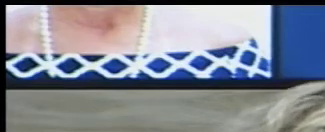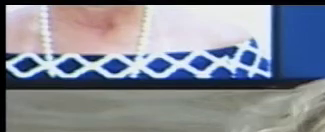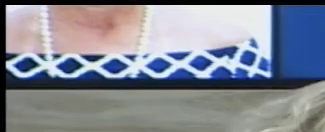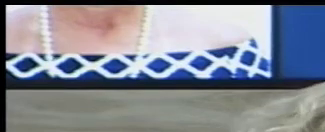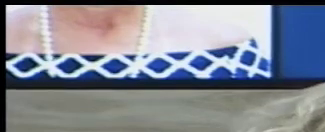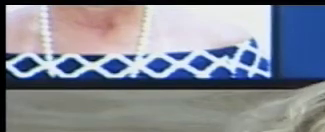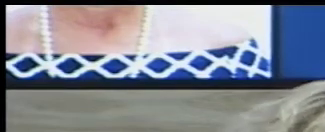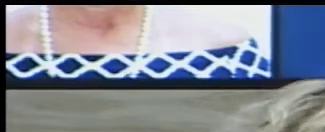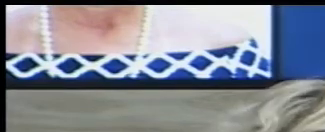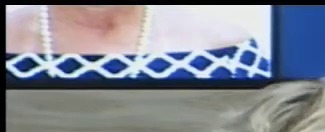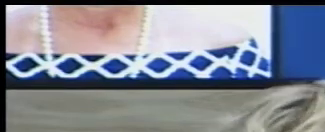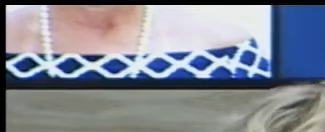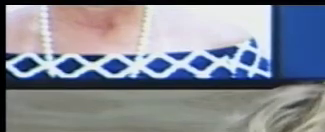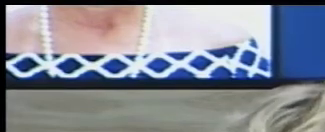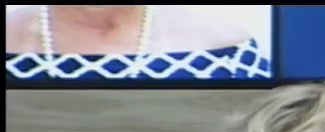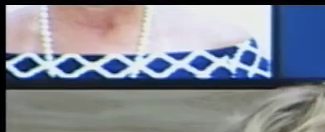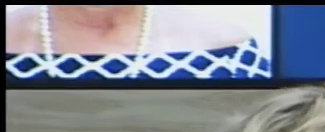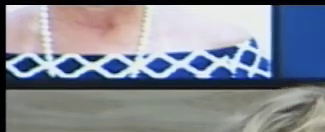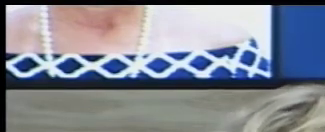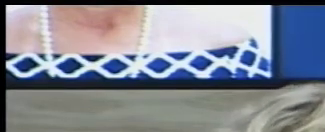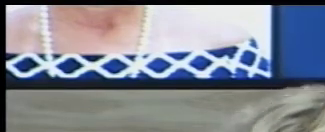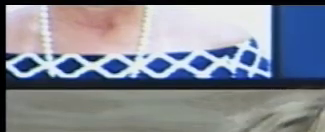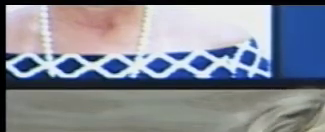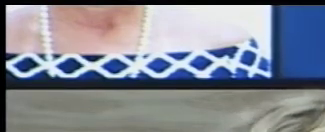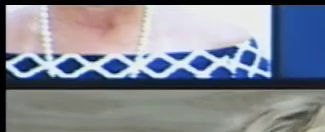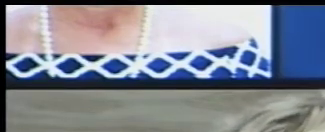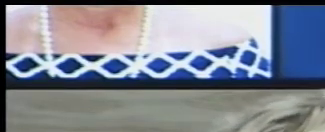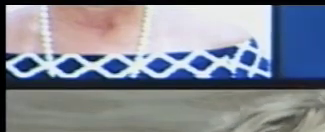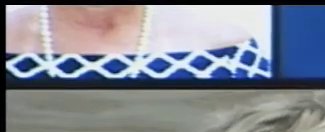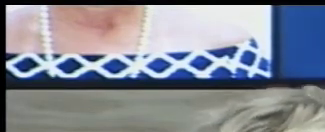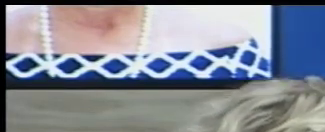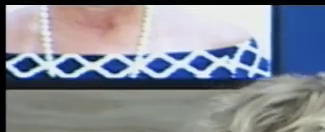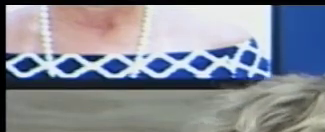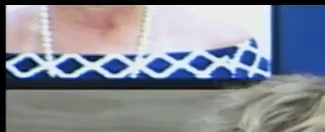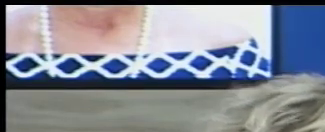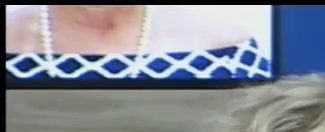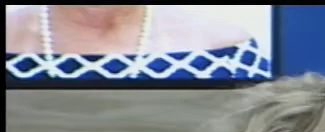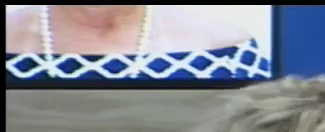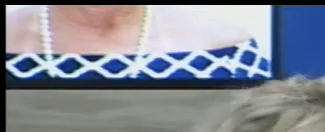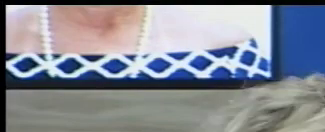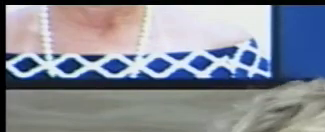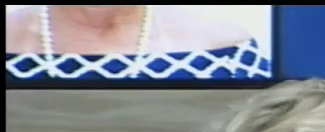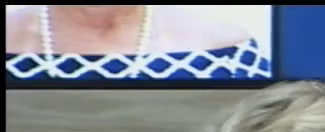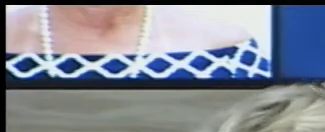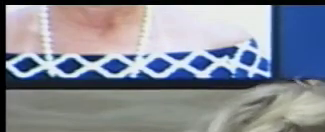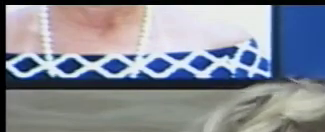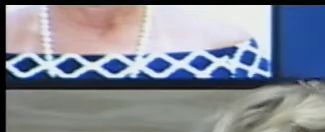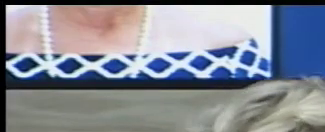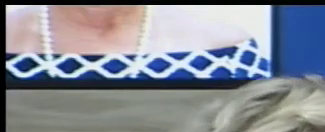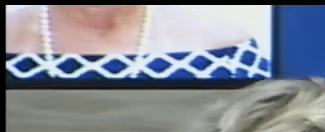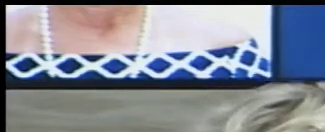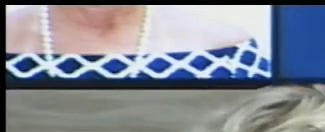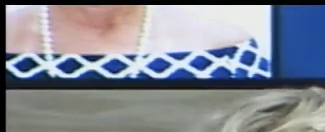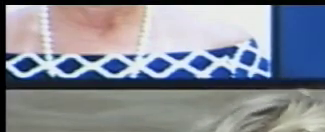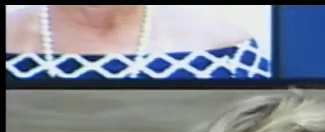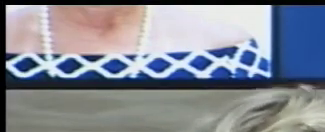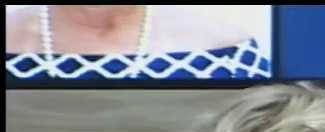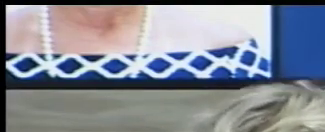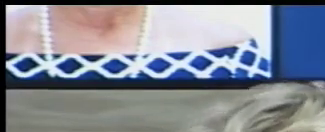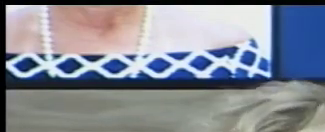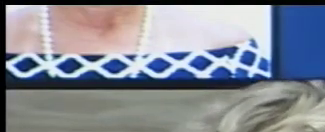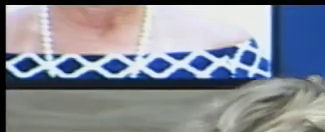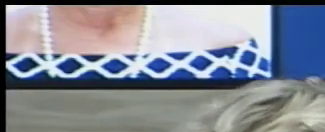vítima de abuso e às vezes pode ter uma conotação assim se a gente lê com outro olhar você